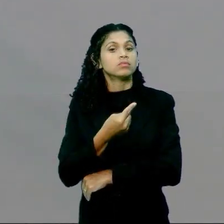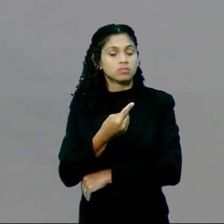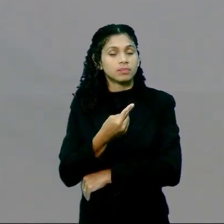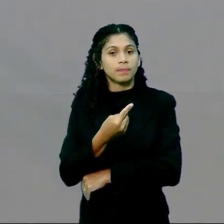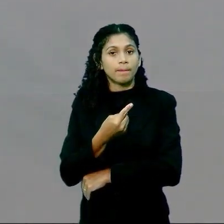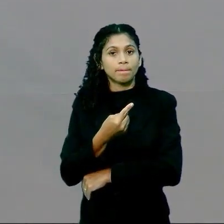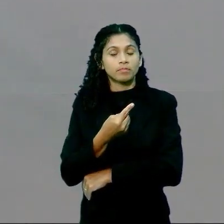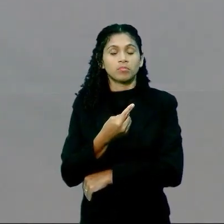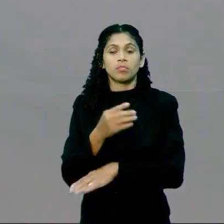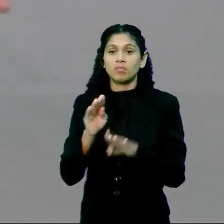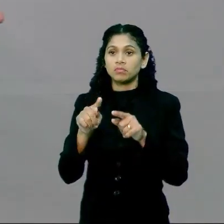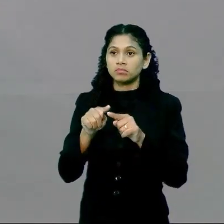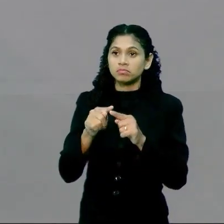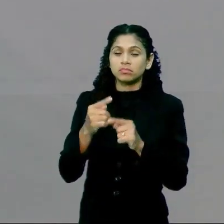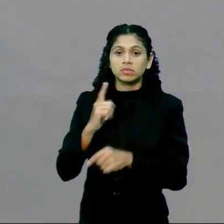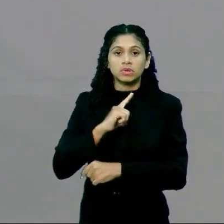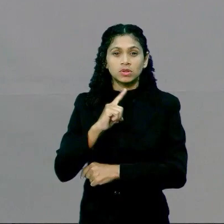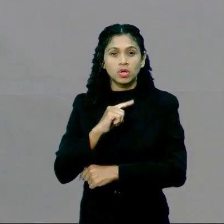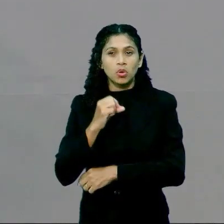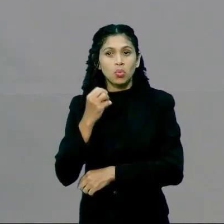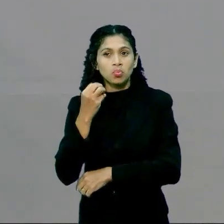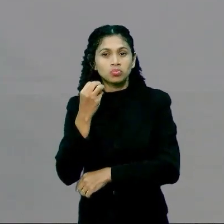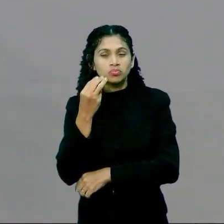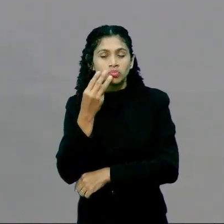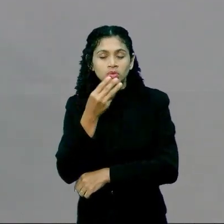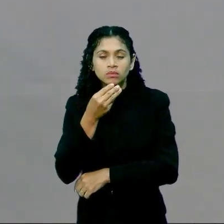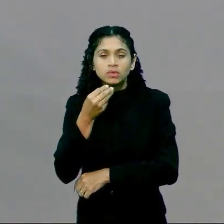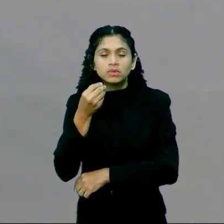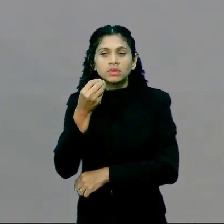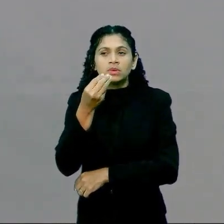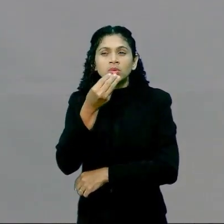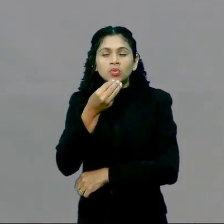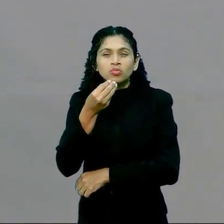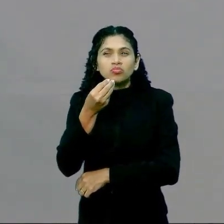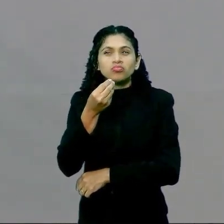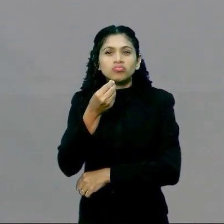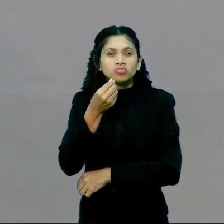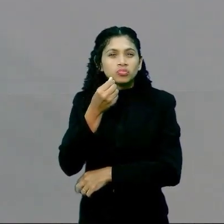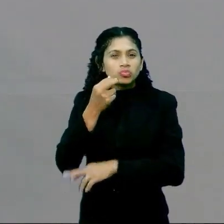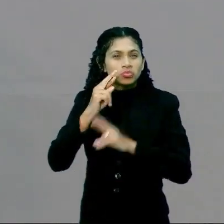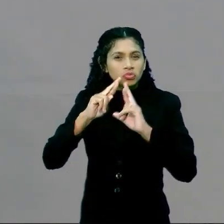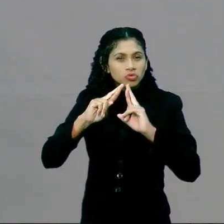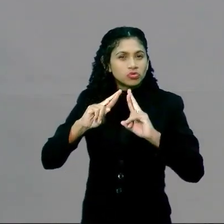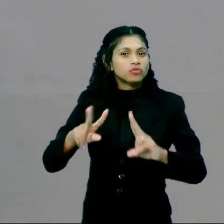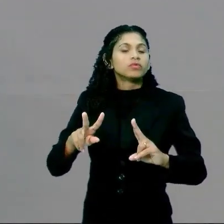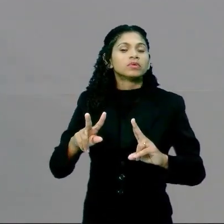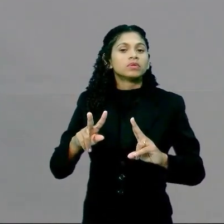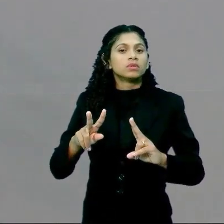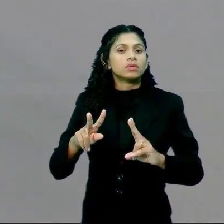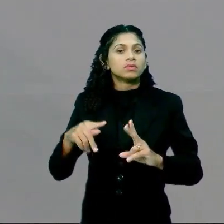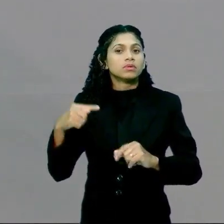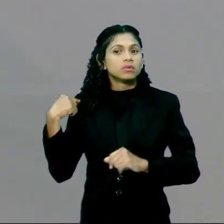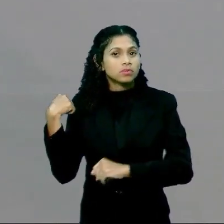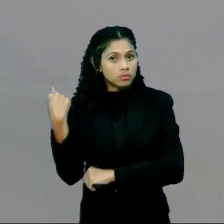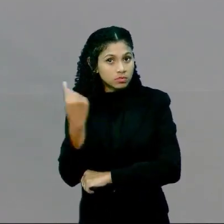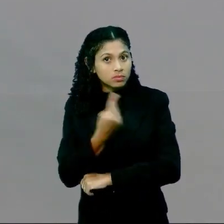gosto, sei lá, diria de cerveja sem álcool, né? Mas na verdade nem eu sei como é, porque eu nunca tomei malta,